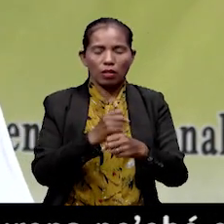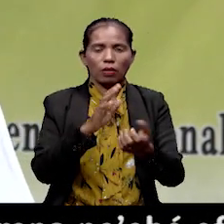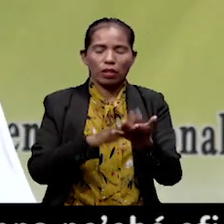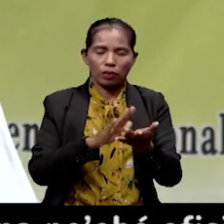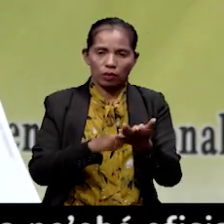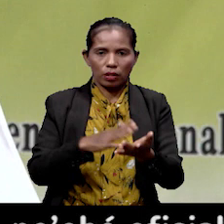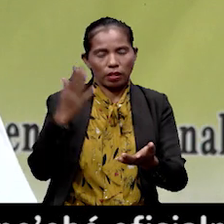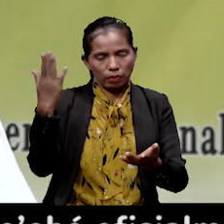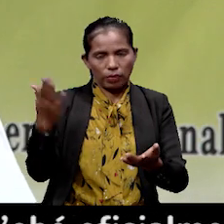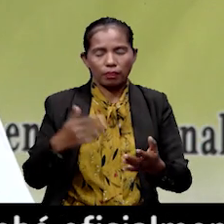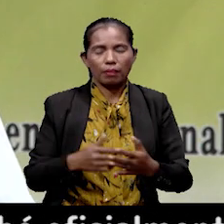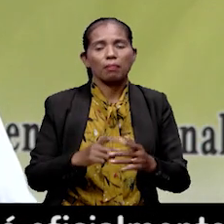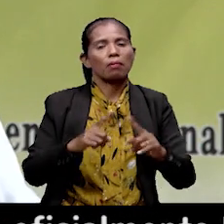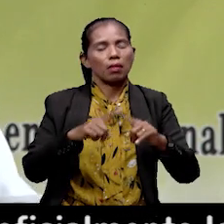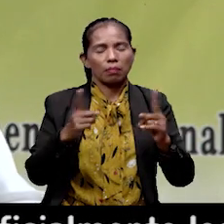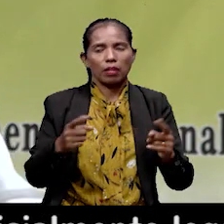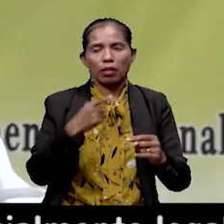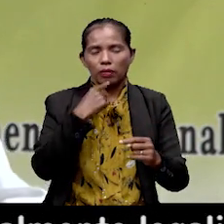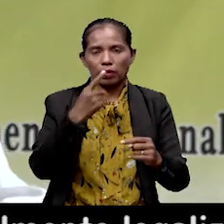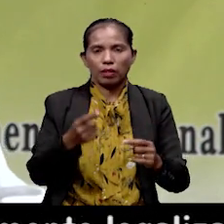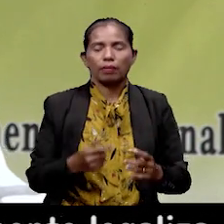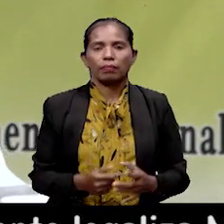irakne. Mas bem, ao ter detectado,